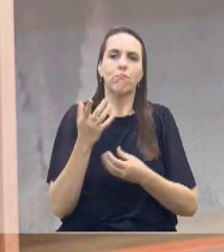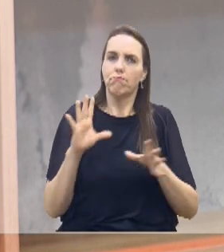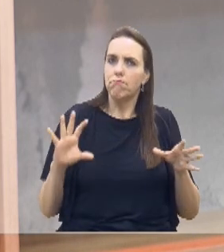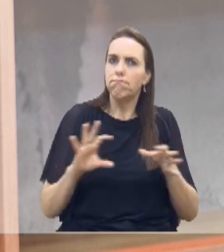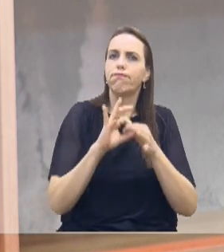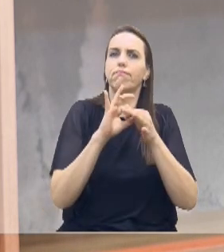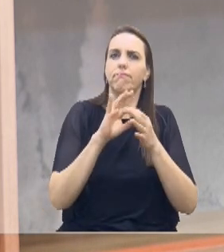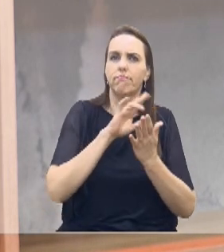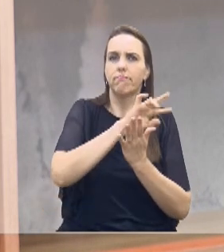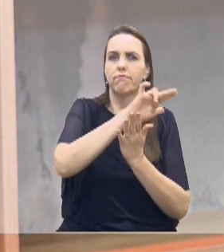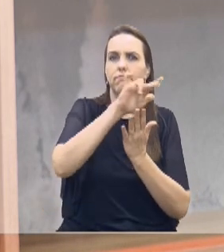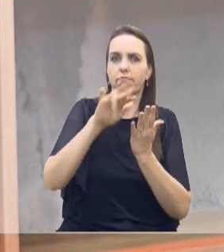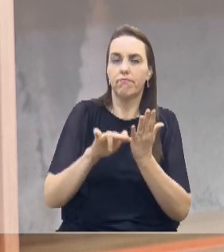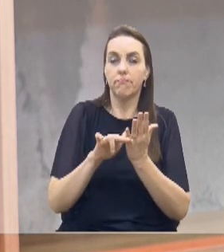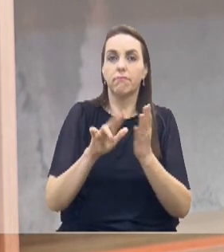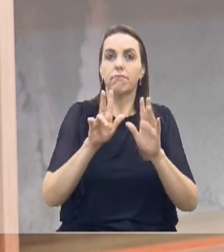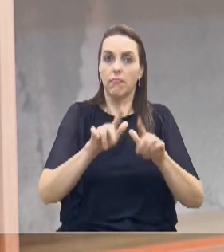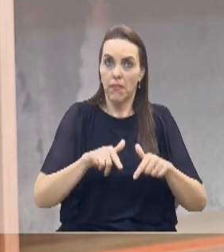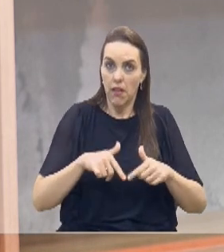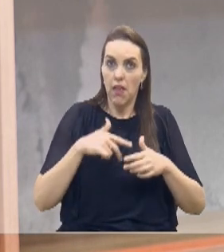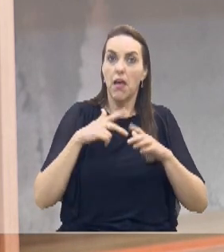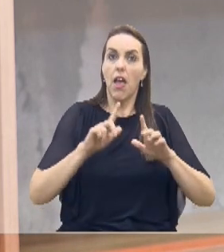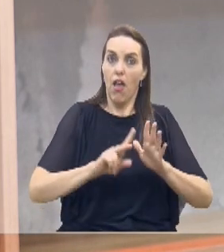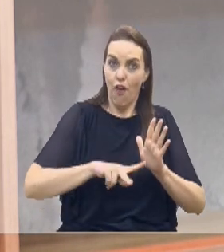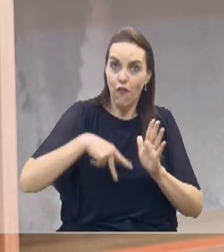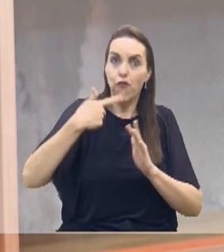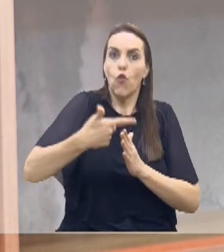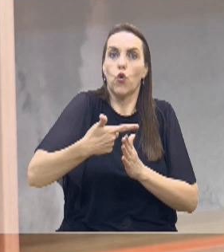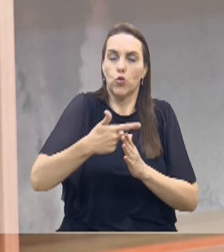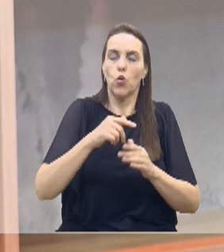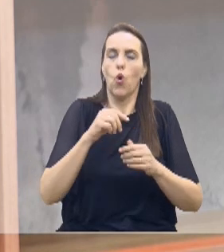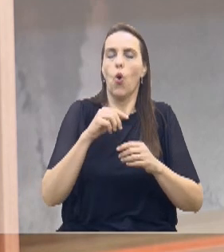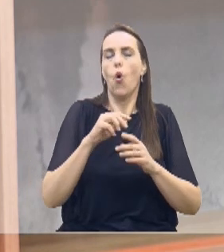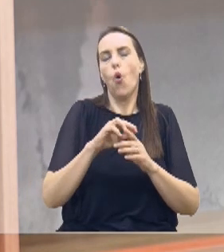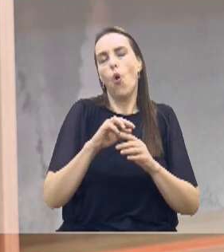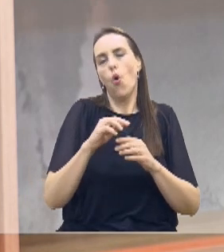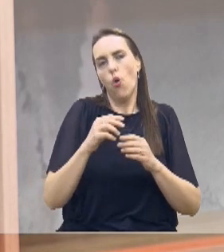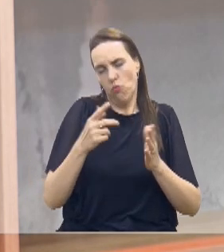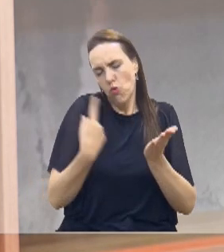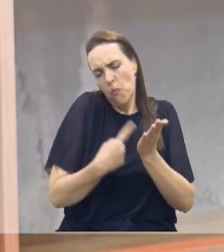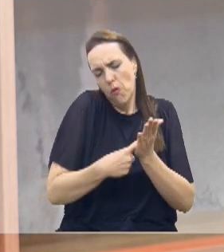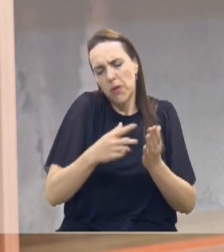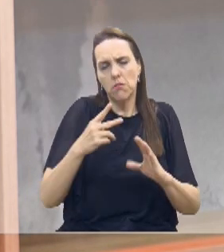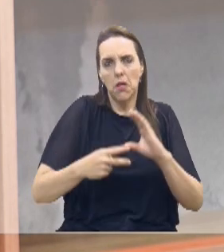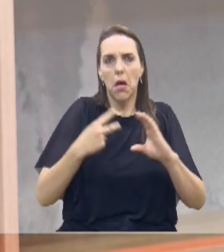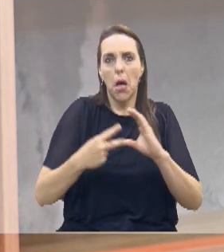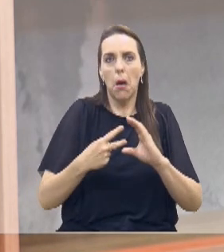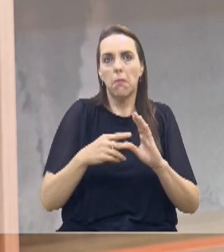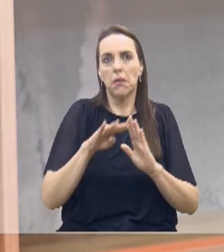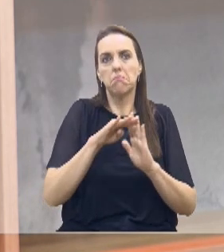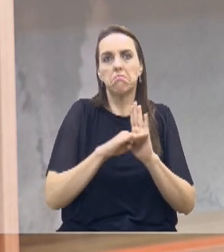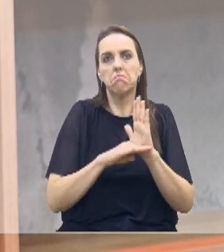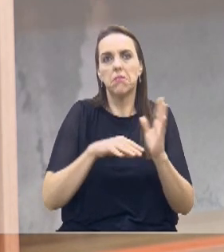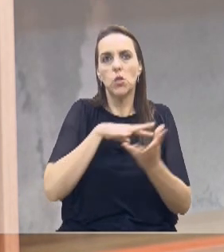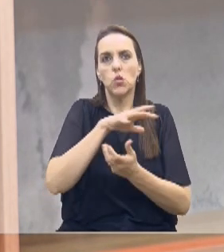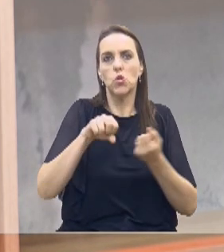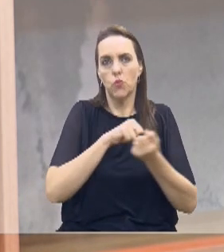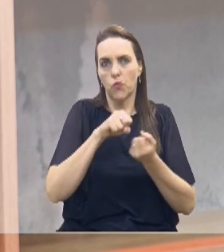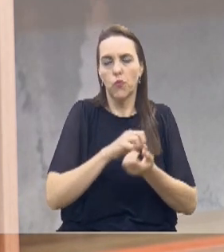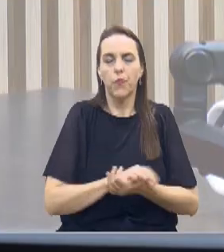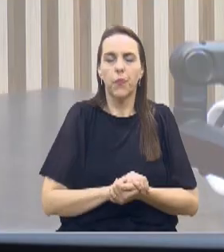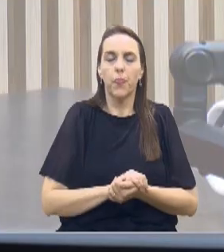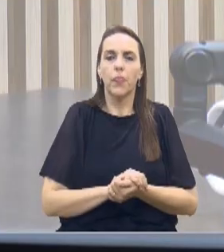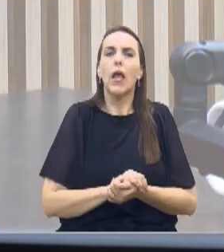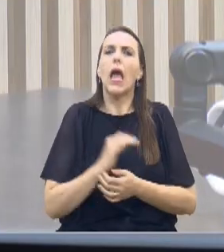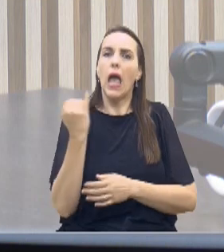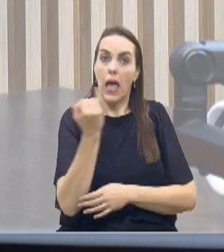que reforçaram esse comprometimento da Câmara com o desenvolvimento sustentável, que é uma pauta atual. Muito importante, né? A gente tem aqui, e eu